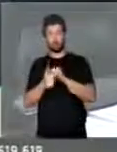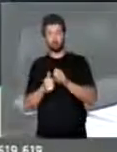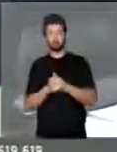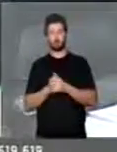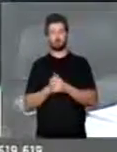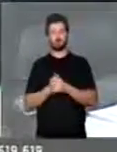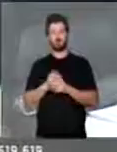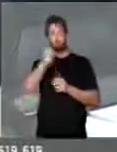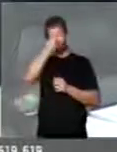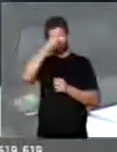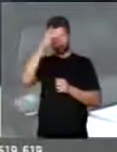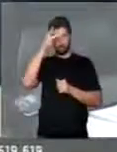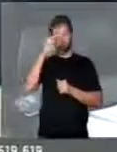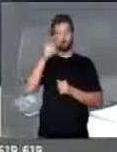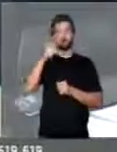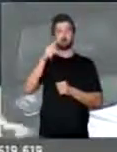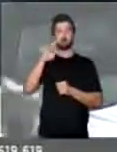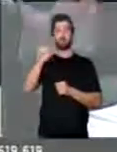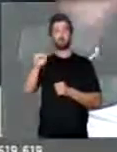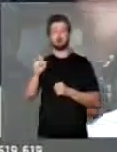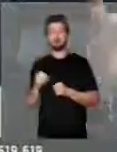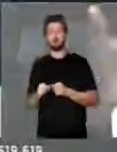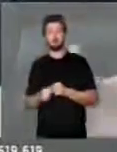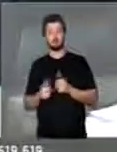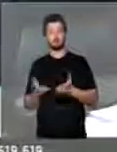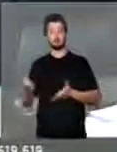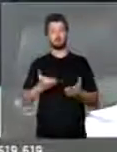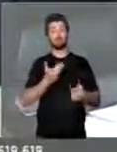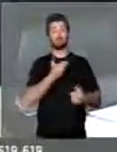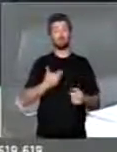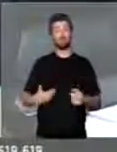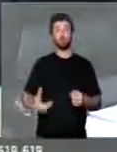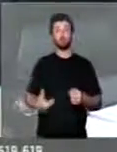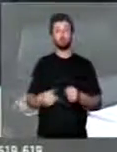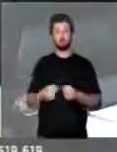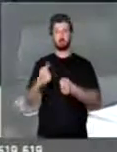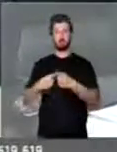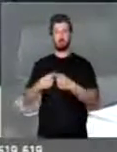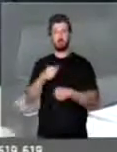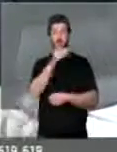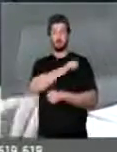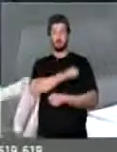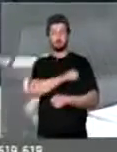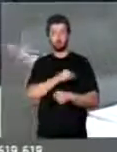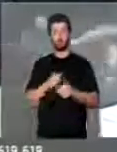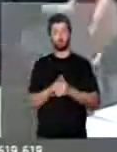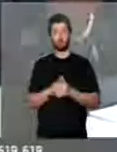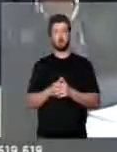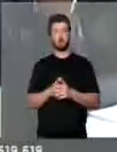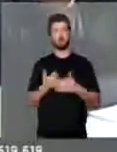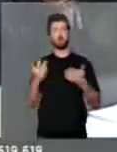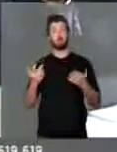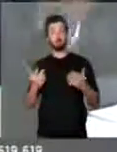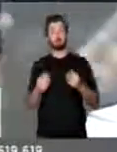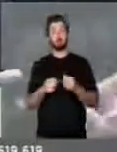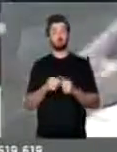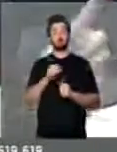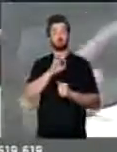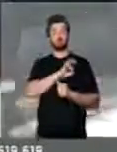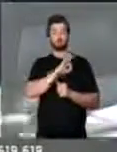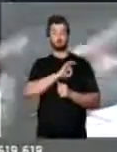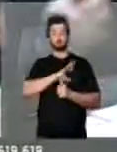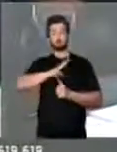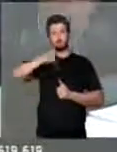ao nosso prefeito Eduardo Paz, aos servidores públicos do município do Rio e os